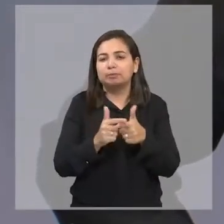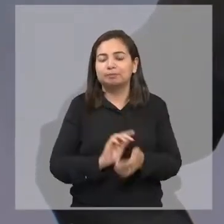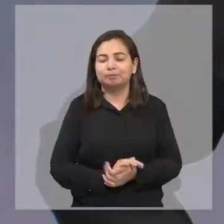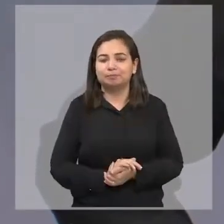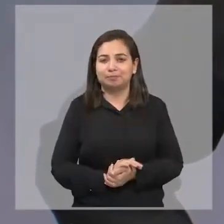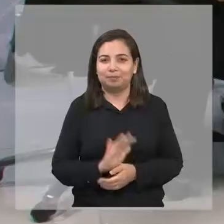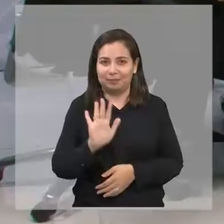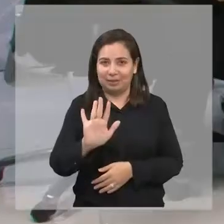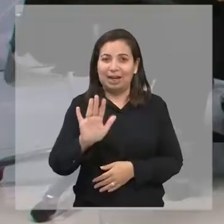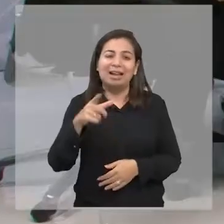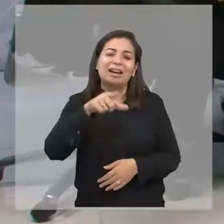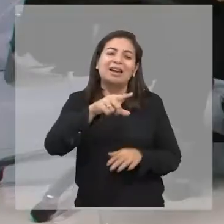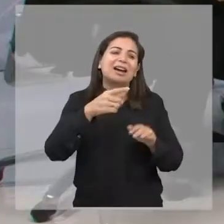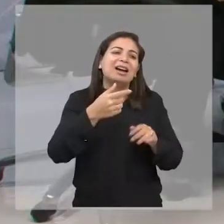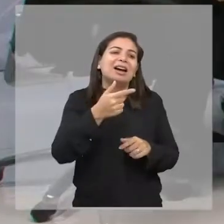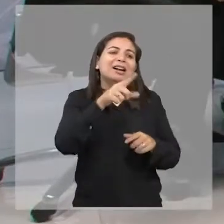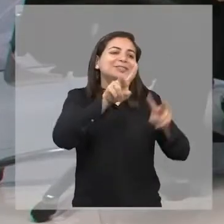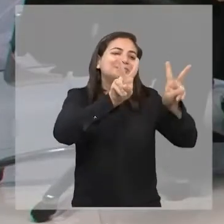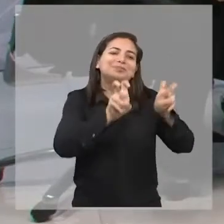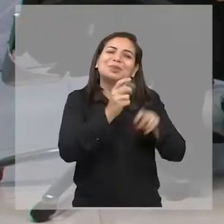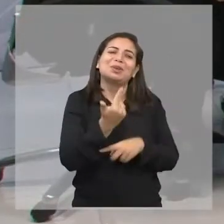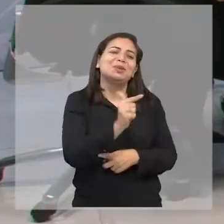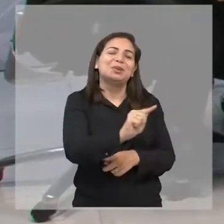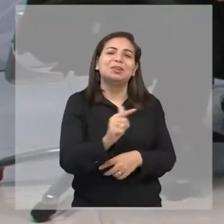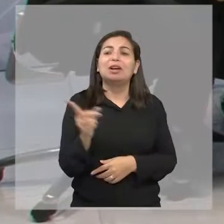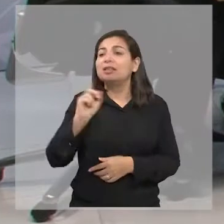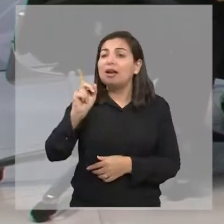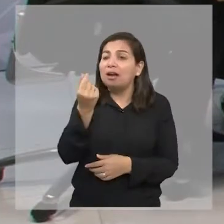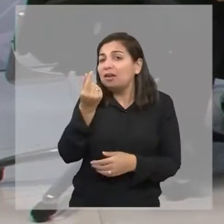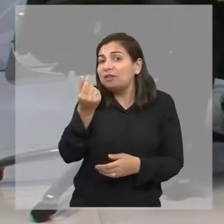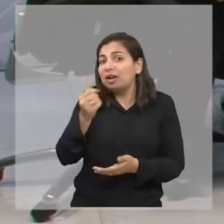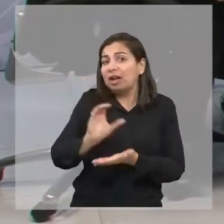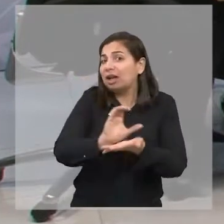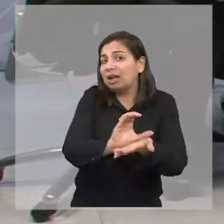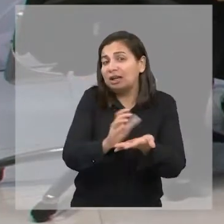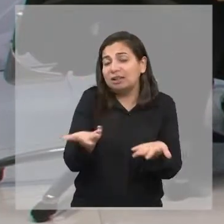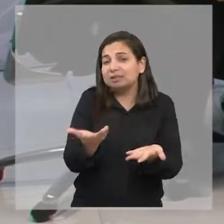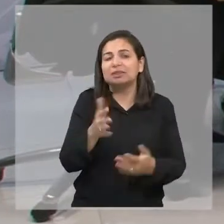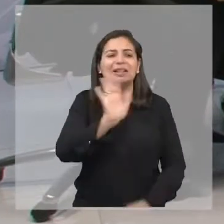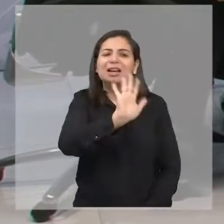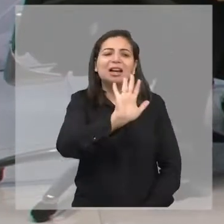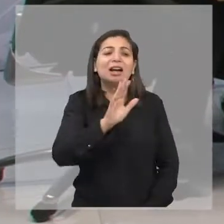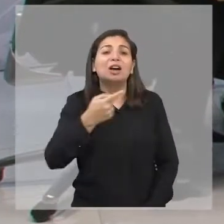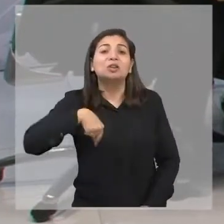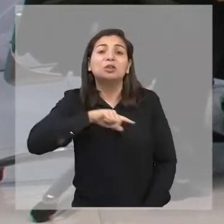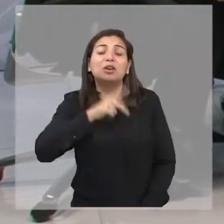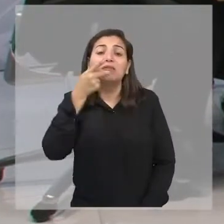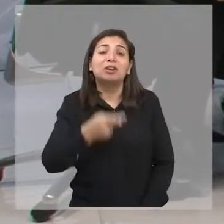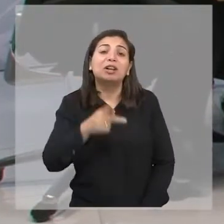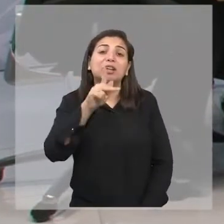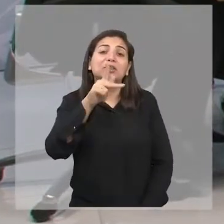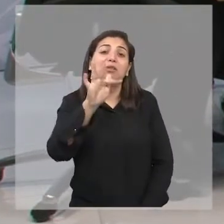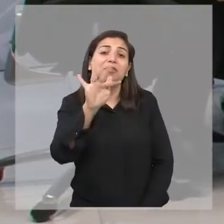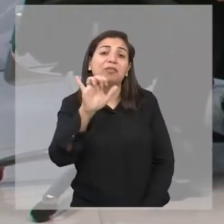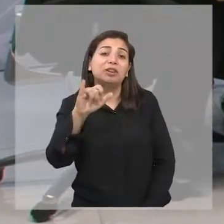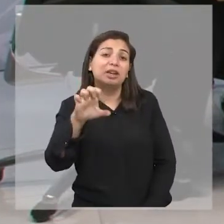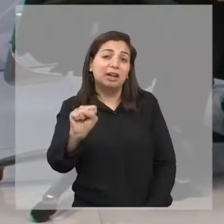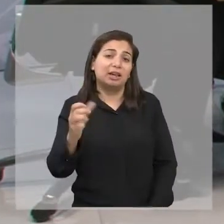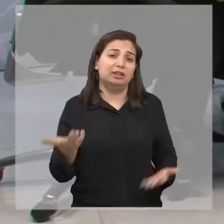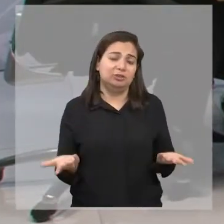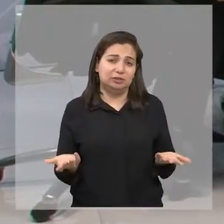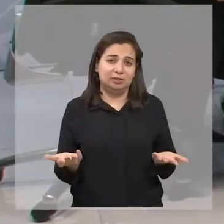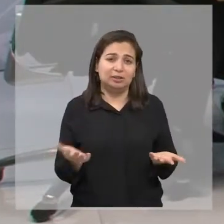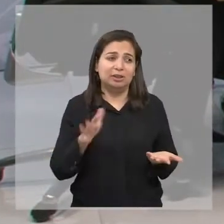Você está propondo... Já é outra pauta isso aí. Não, é financiamento da universidade. Não, já é outra... A gente está falando do FIES. Você está propondo que, nesse